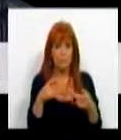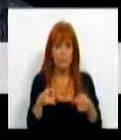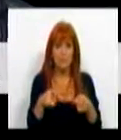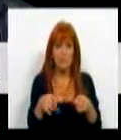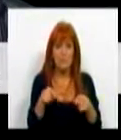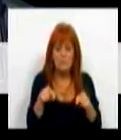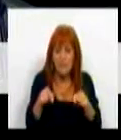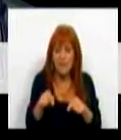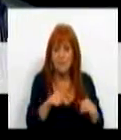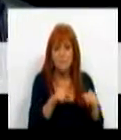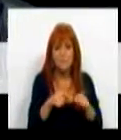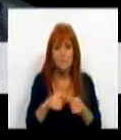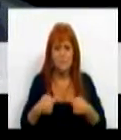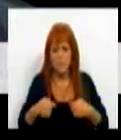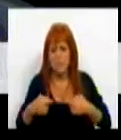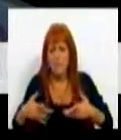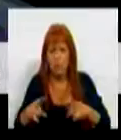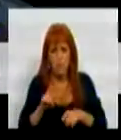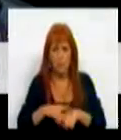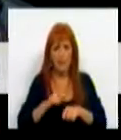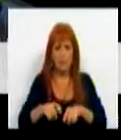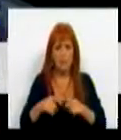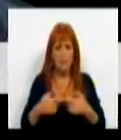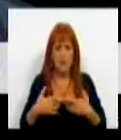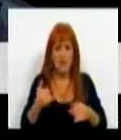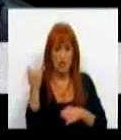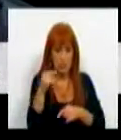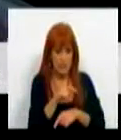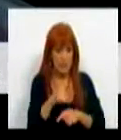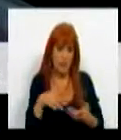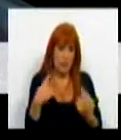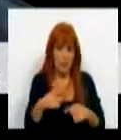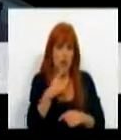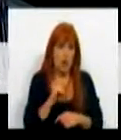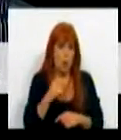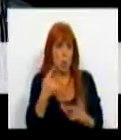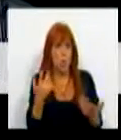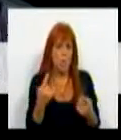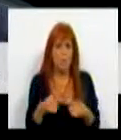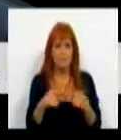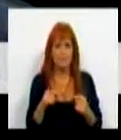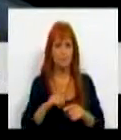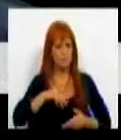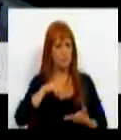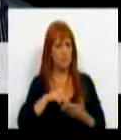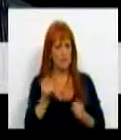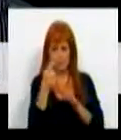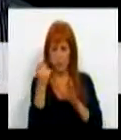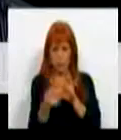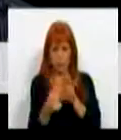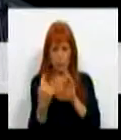há esta derrapagem no tempo e esta instituição que até tinha nome, que até tinha